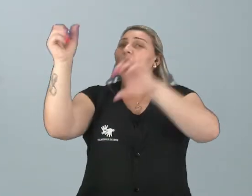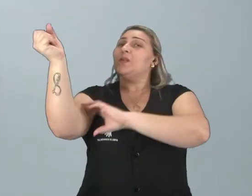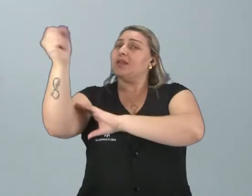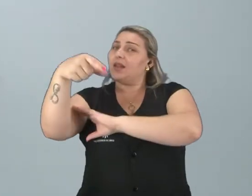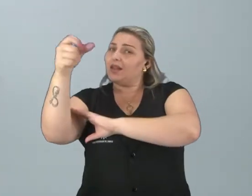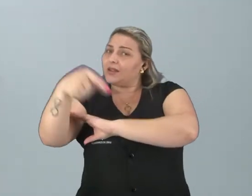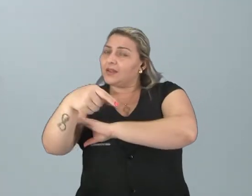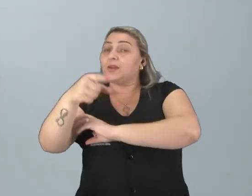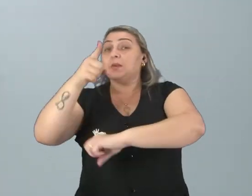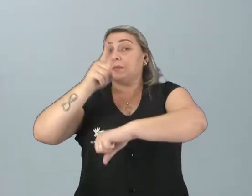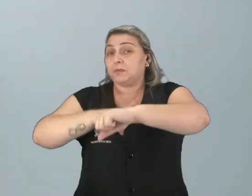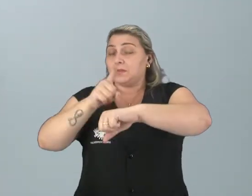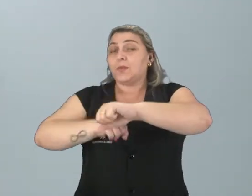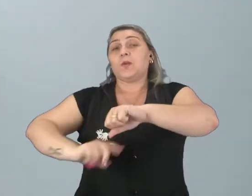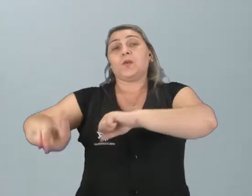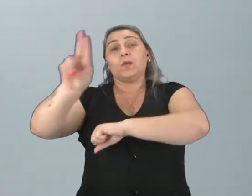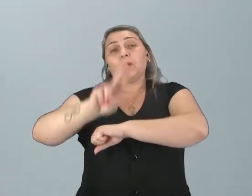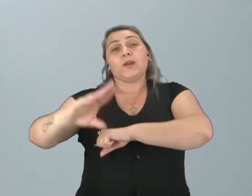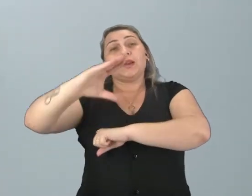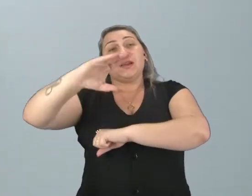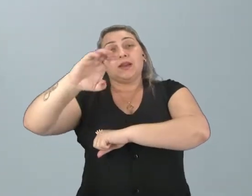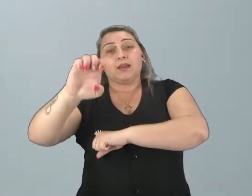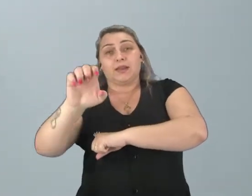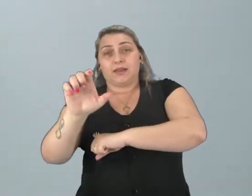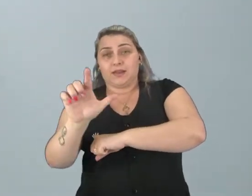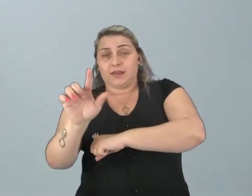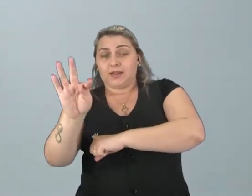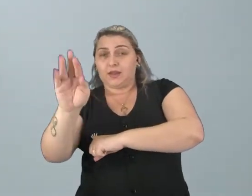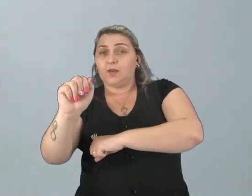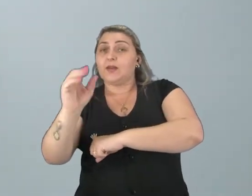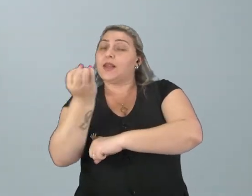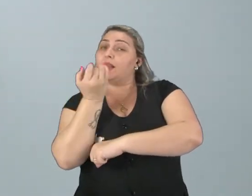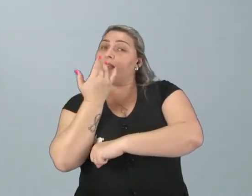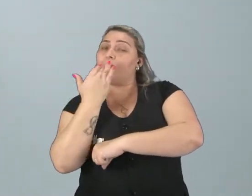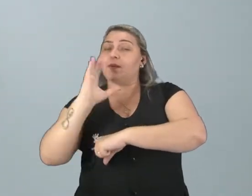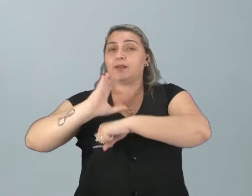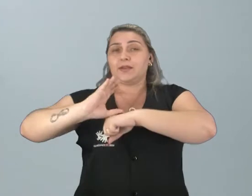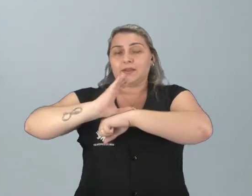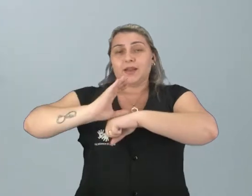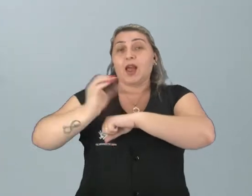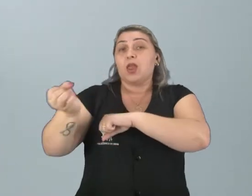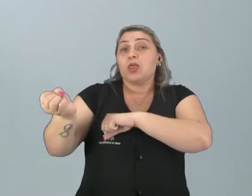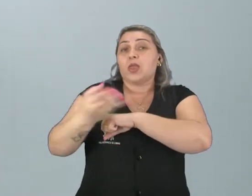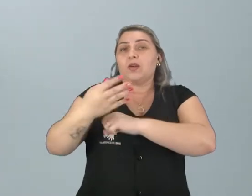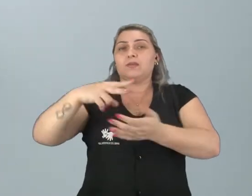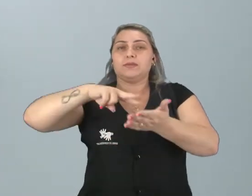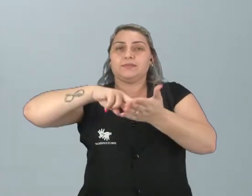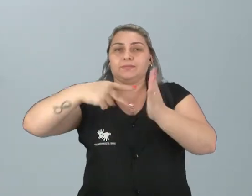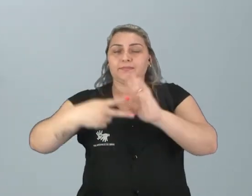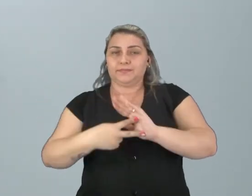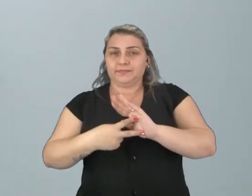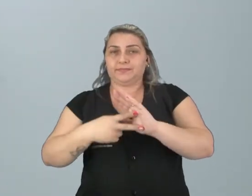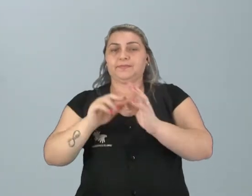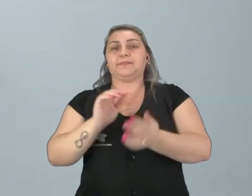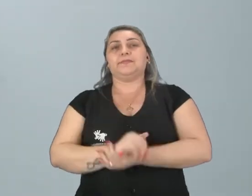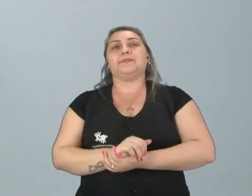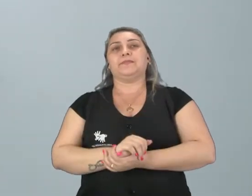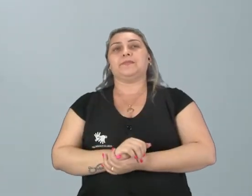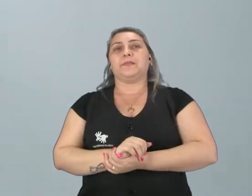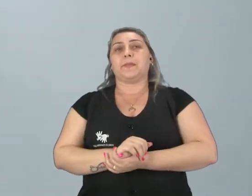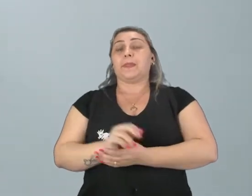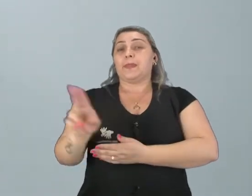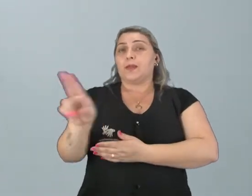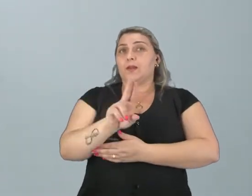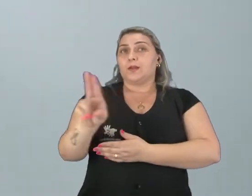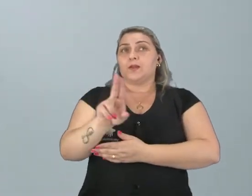que ele usou o nome do carro Celta e a cor cinza, formou uma nova significação. Logo, o